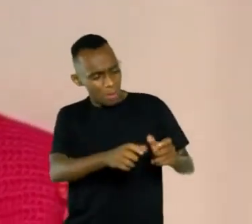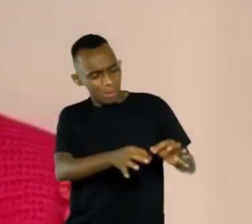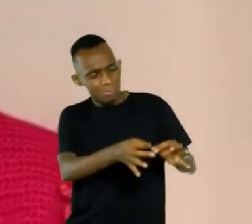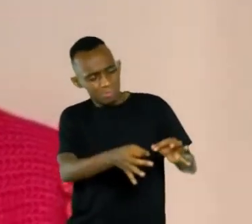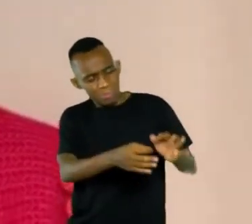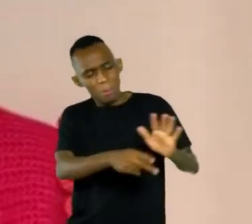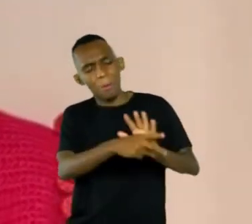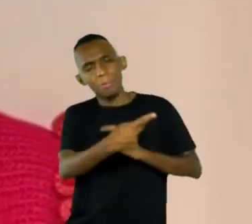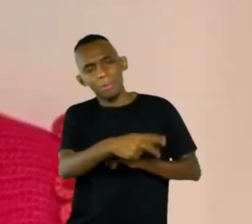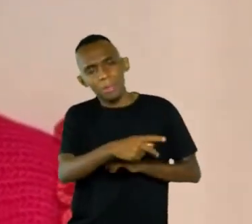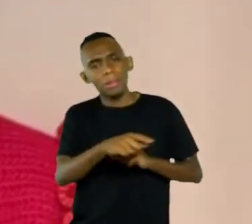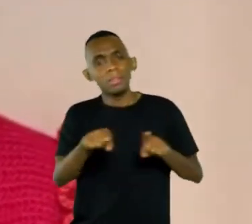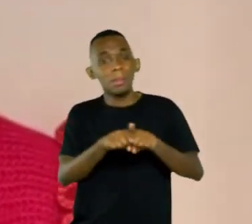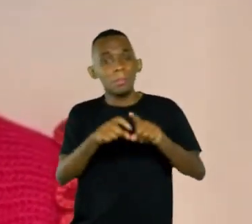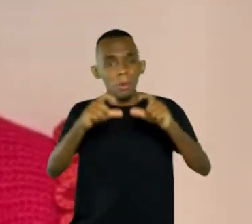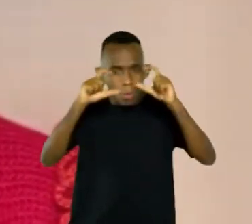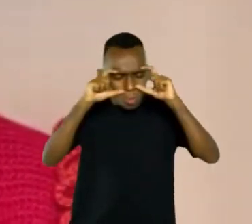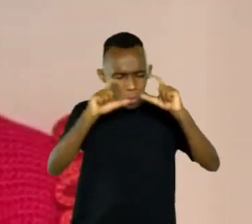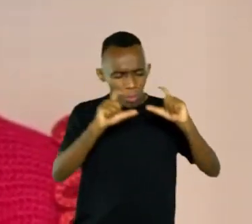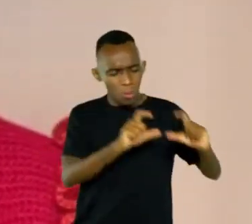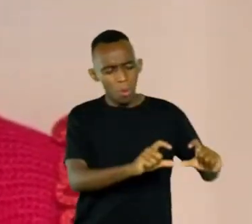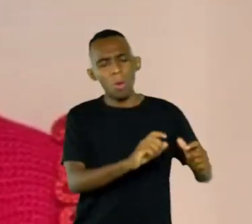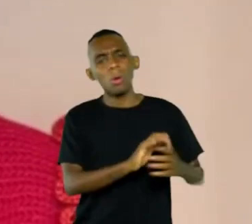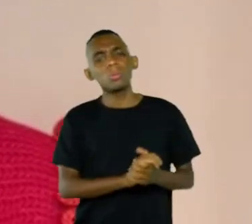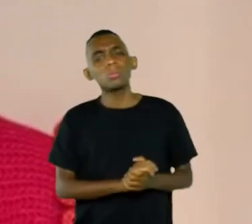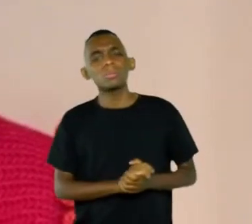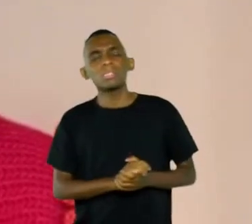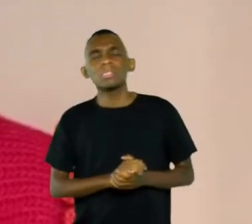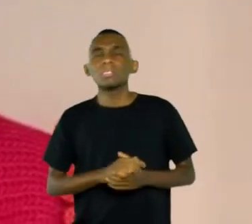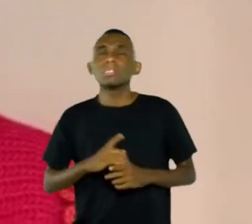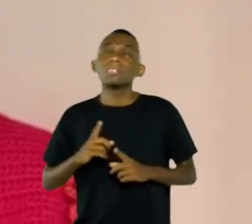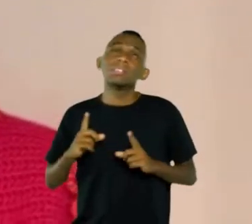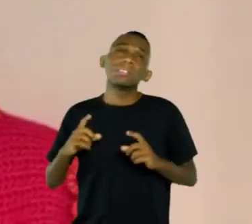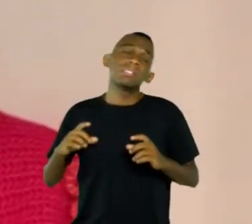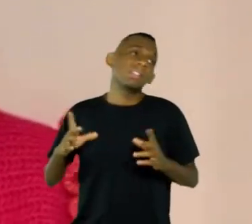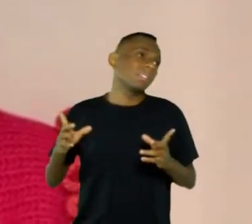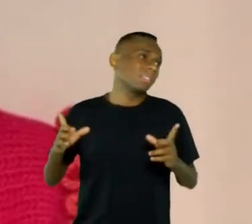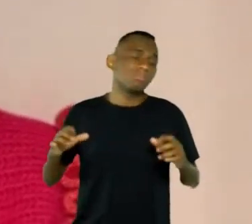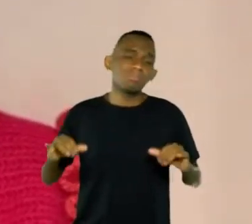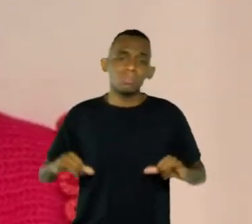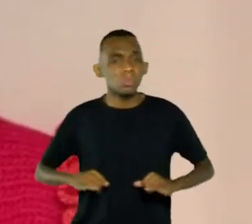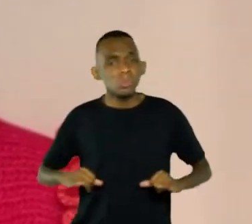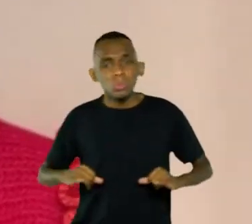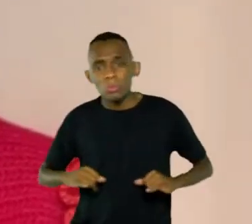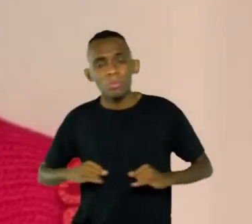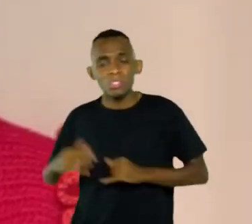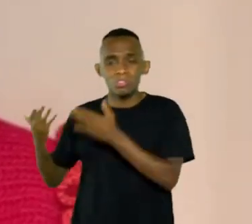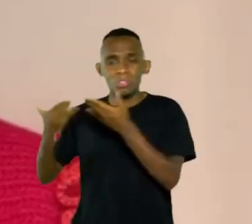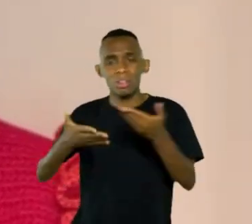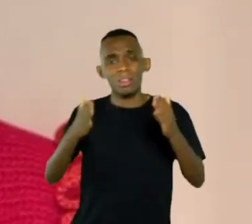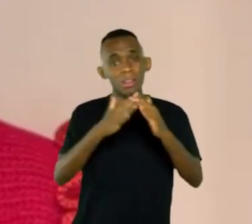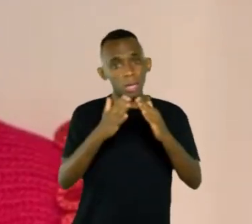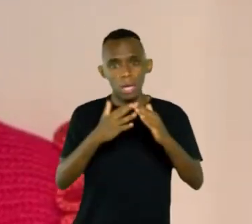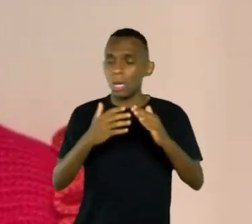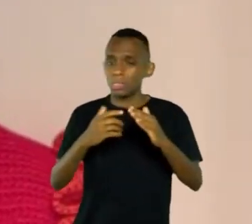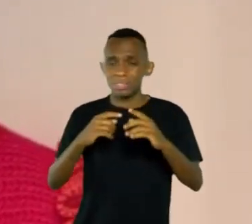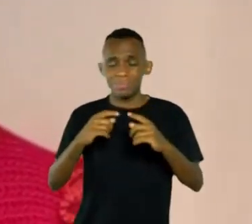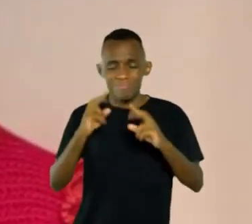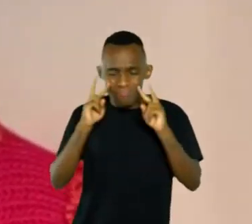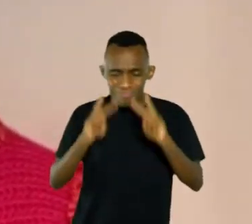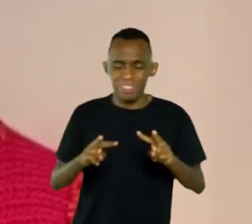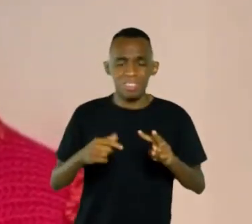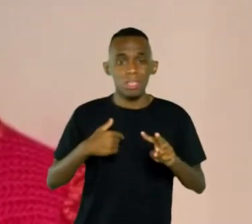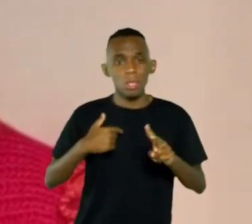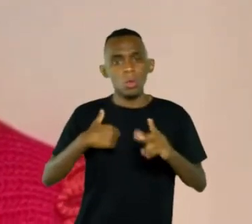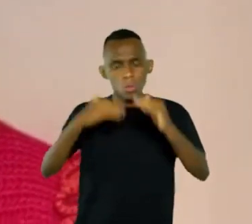óculos dela. E era muito doloroso chegar em casa, só eu morava com ele, né? E eu respeitava muito aquilo. E eu era a interceptadora